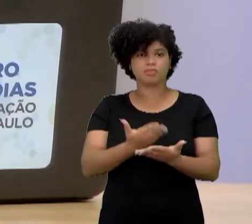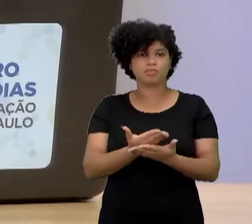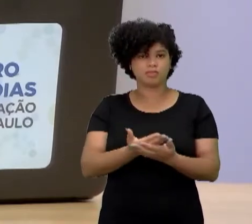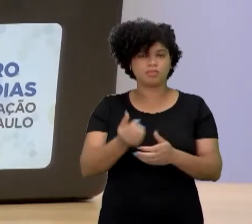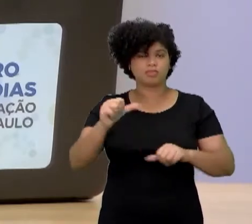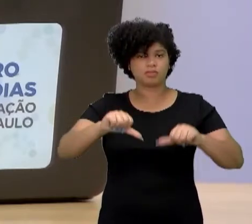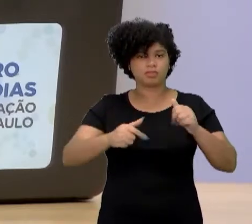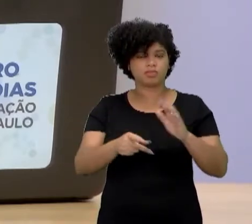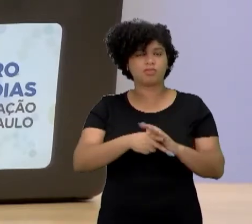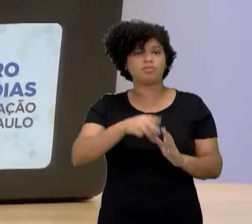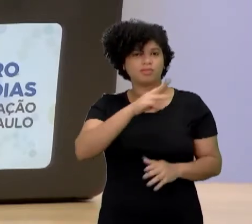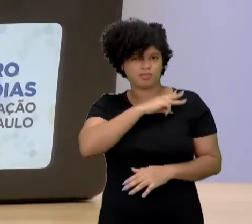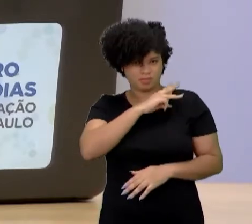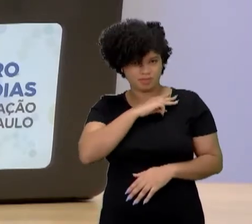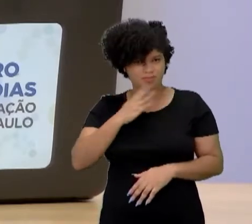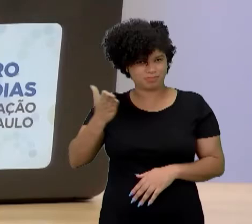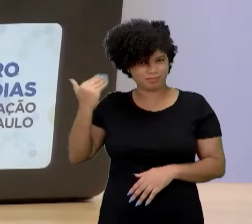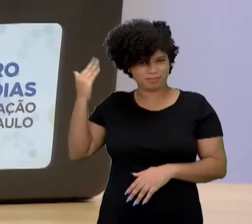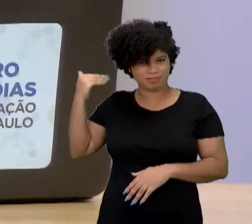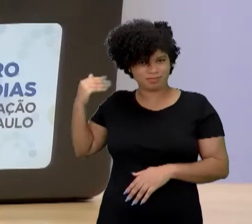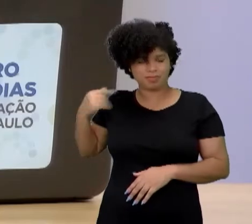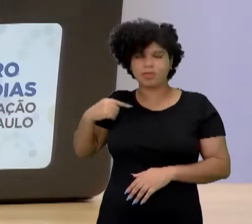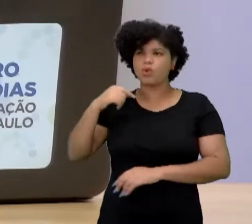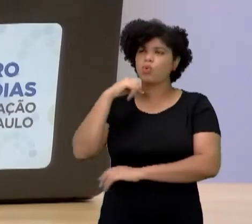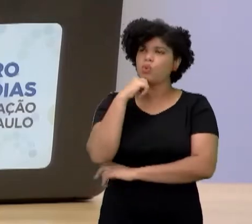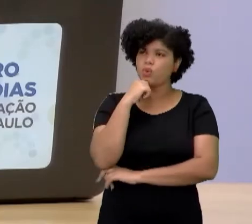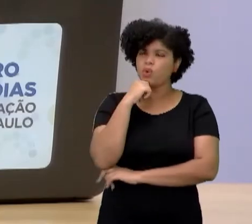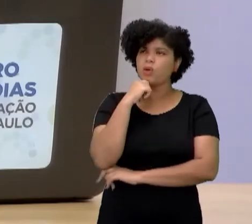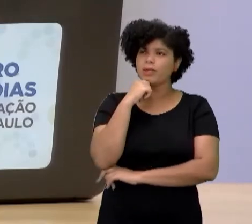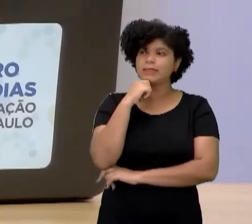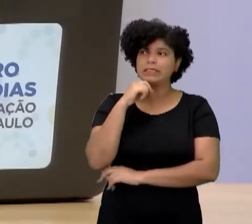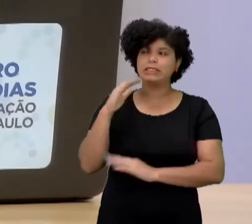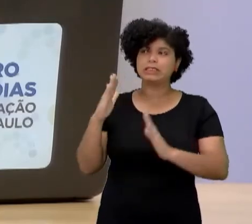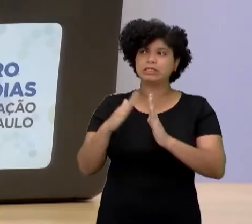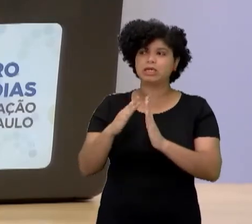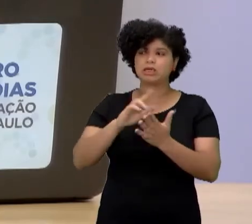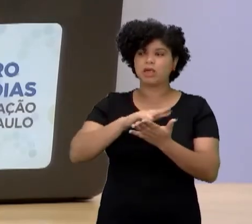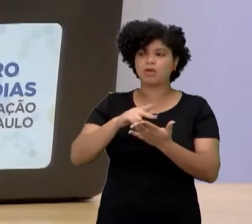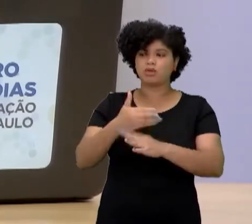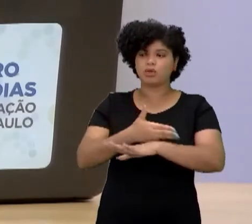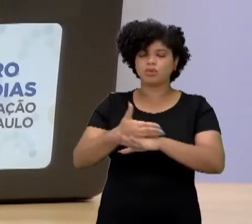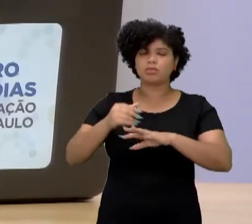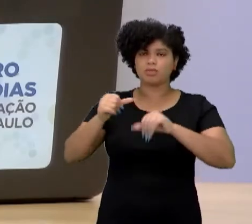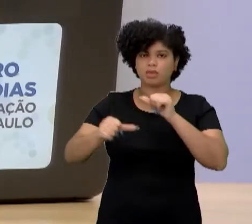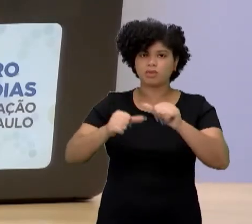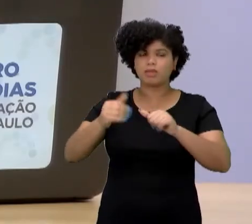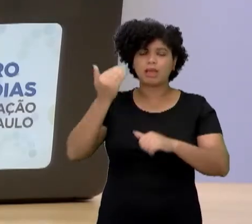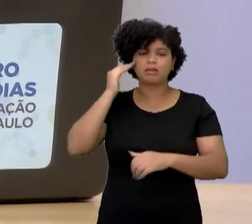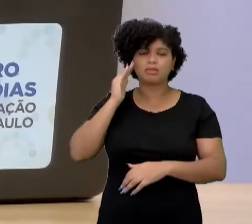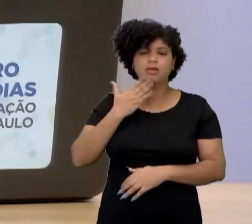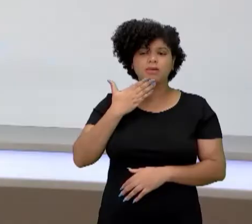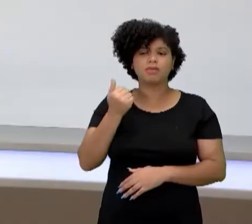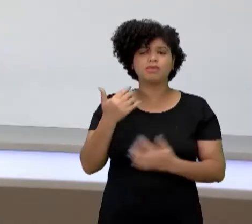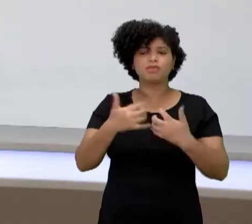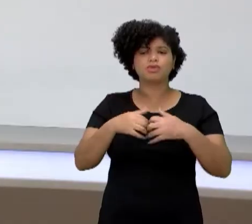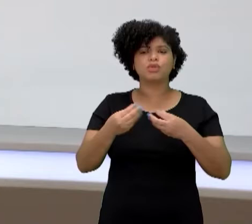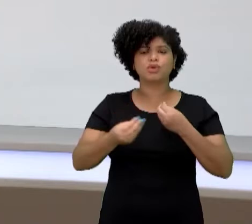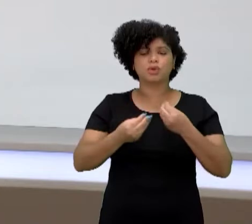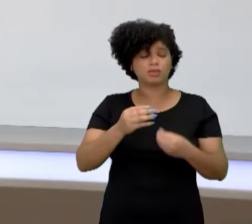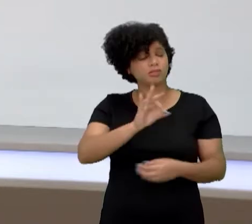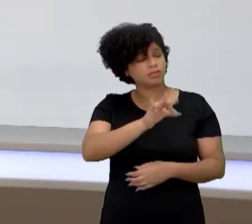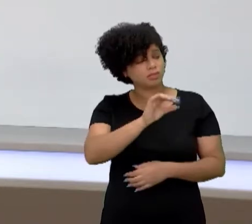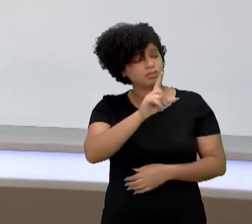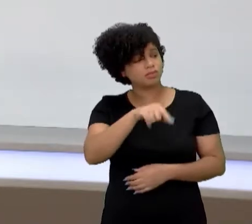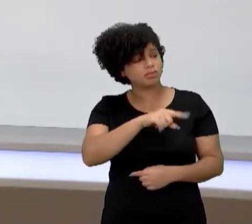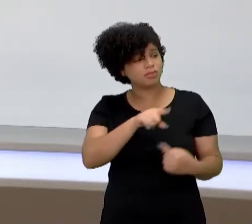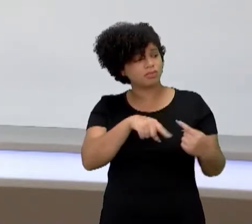no ensino médio. E eu mudei vários hábitos e várias coisas que eu tinha em casa justamente por entender melhor como as coisas funcionam. Sim, o objetivo das aulas